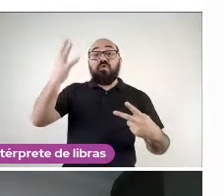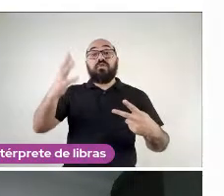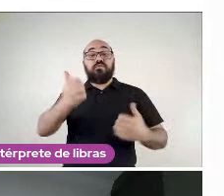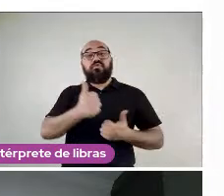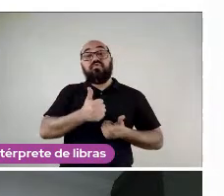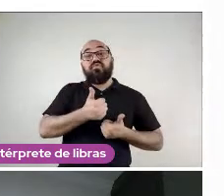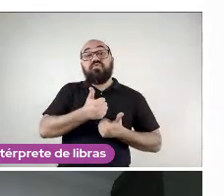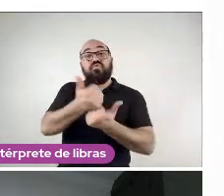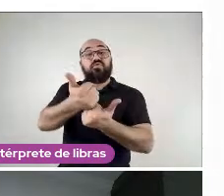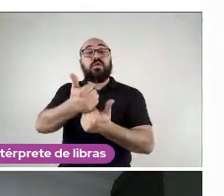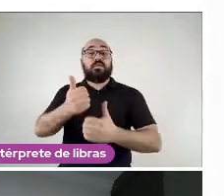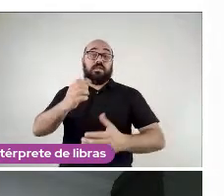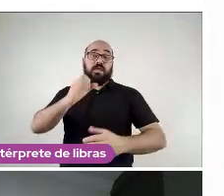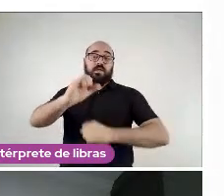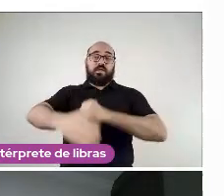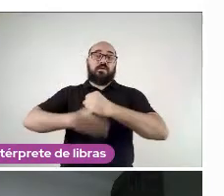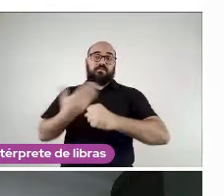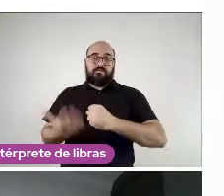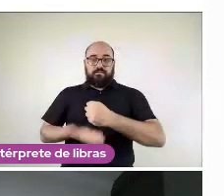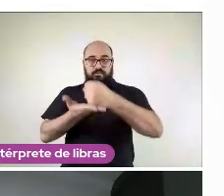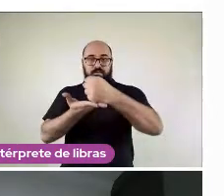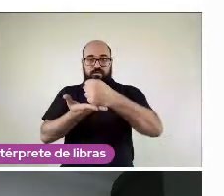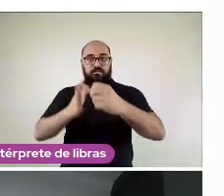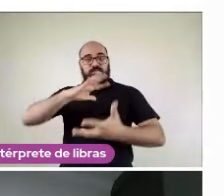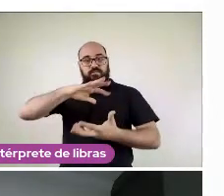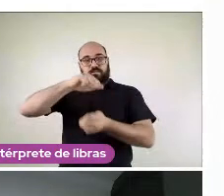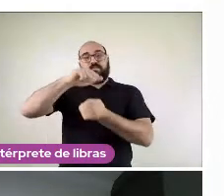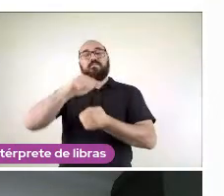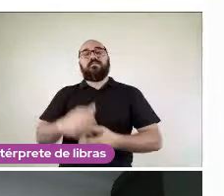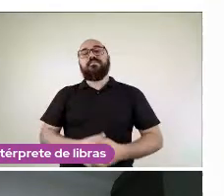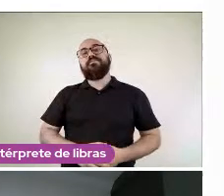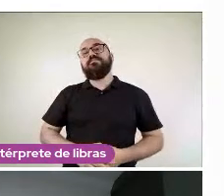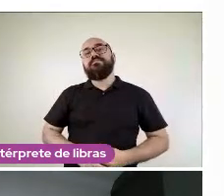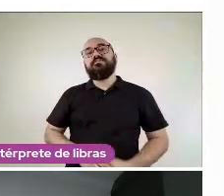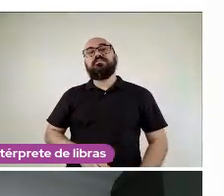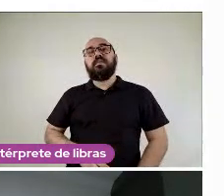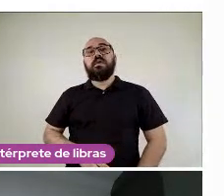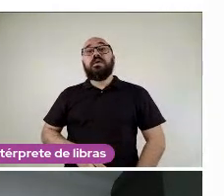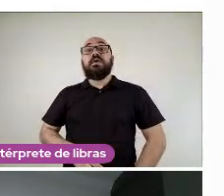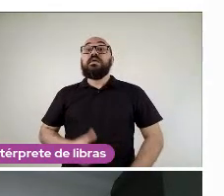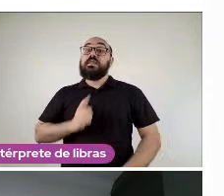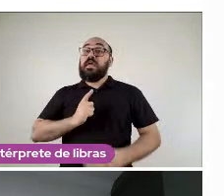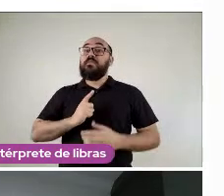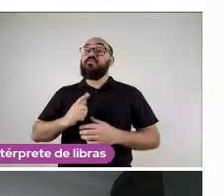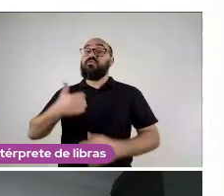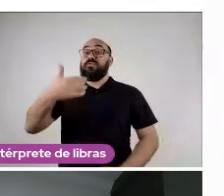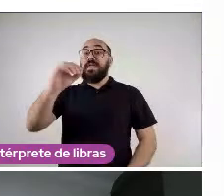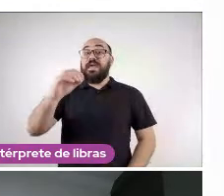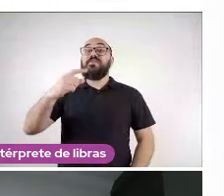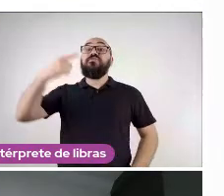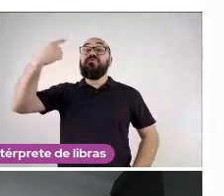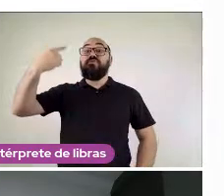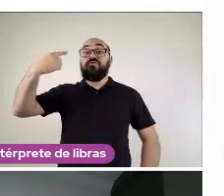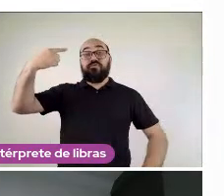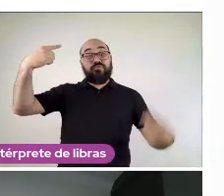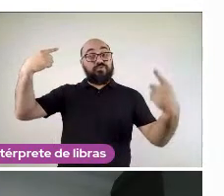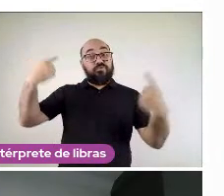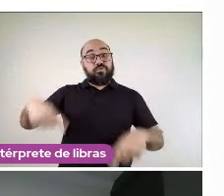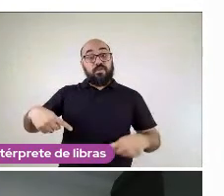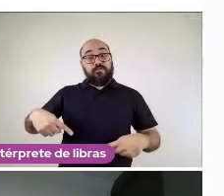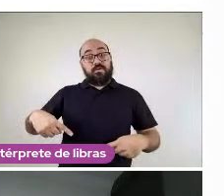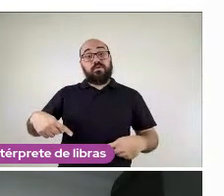temos 10 desafios, além dos três objetivos científicos, um voltado à questão de poluentes e